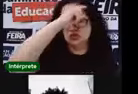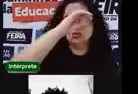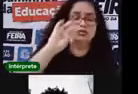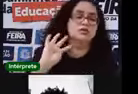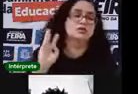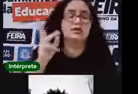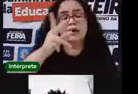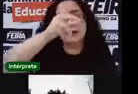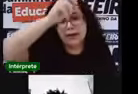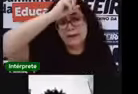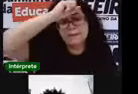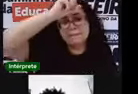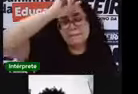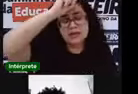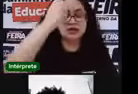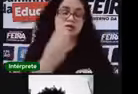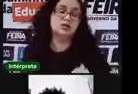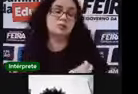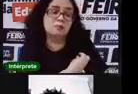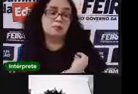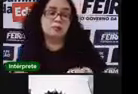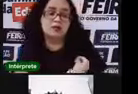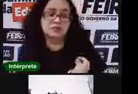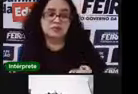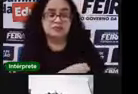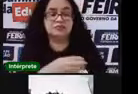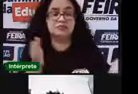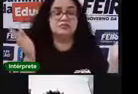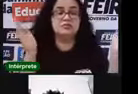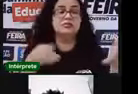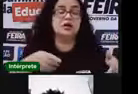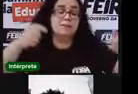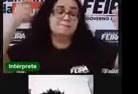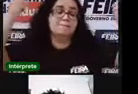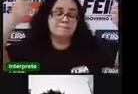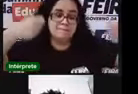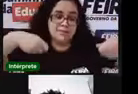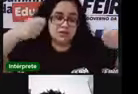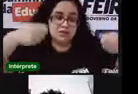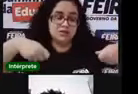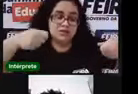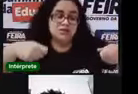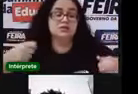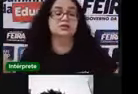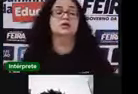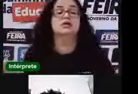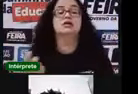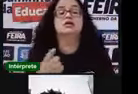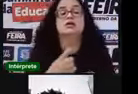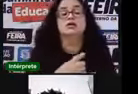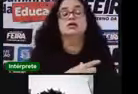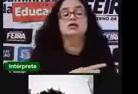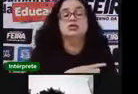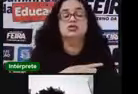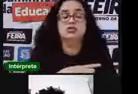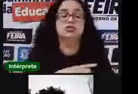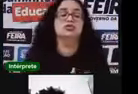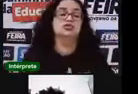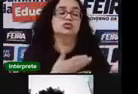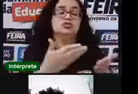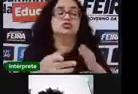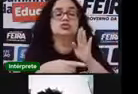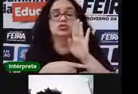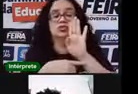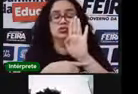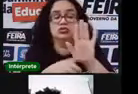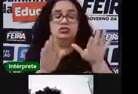está aprendendo, não é, a viver agora. A gente precisa, não é, dessa prática de solidariedade na escola,